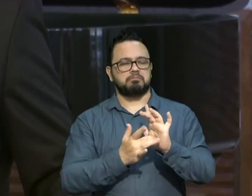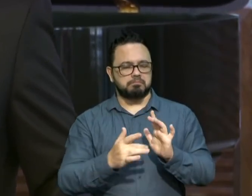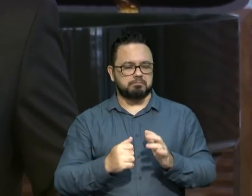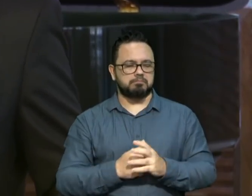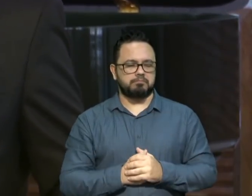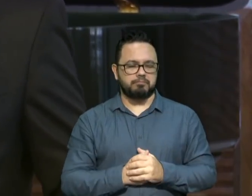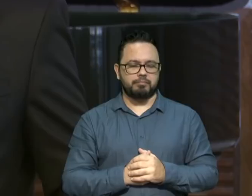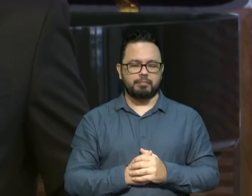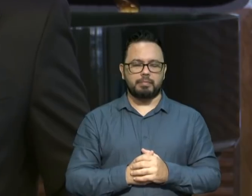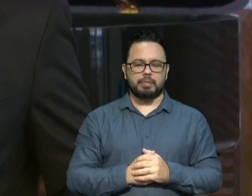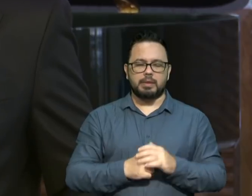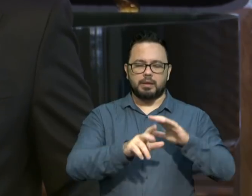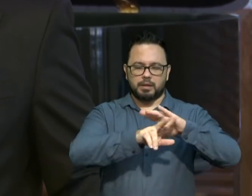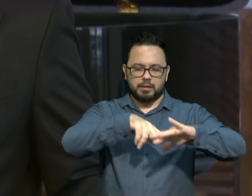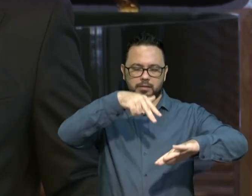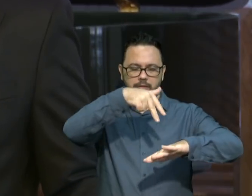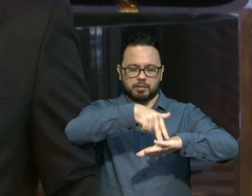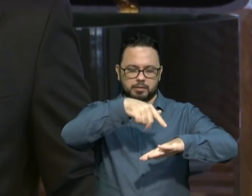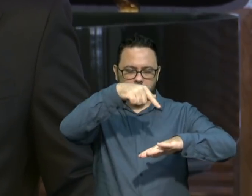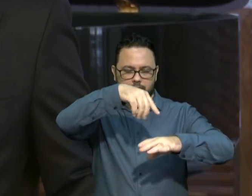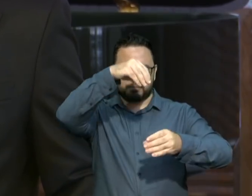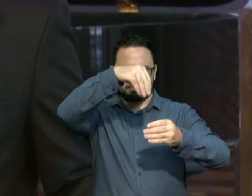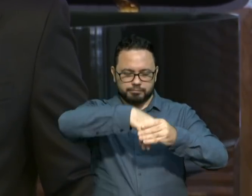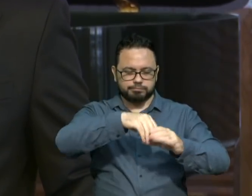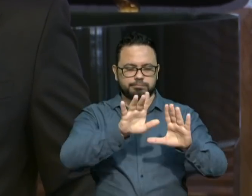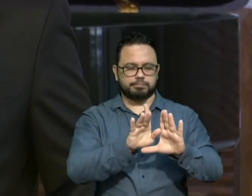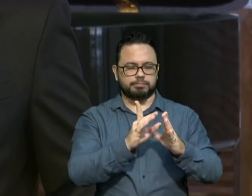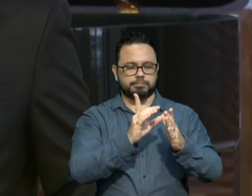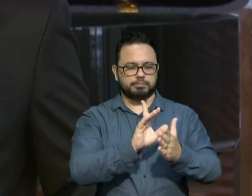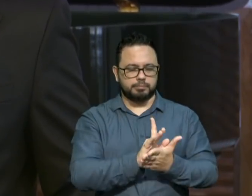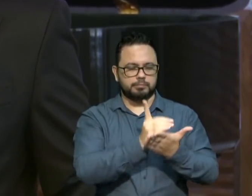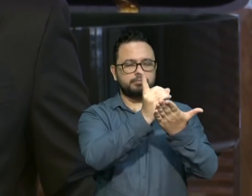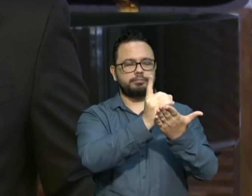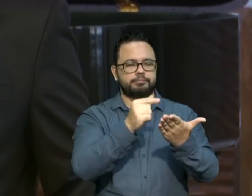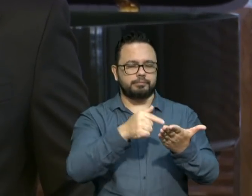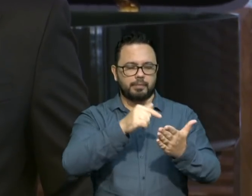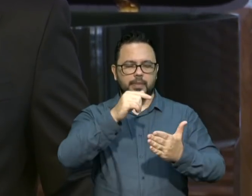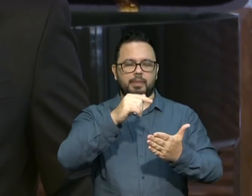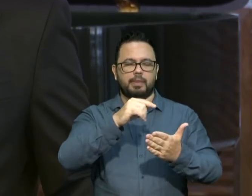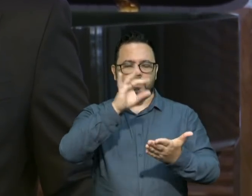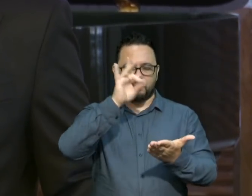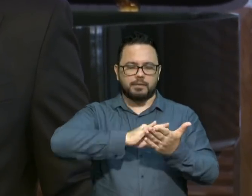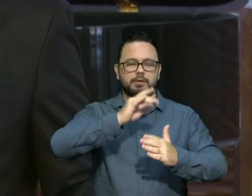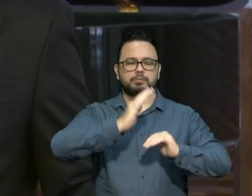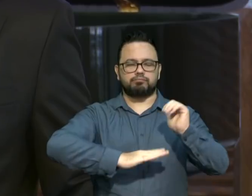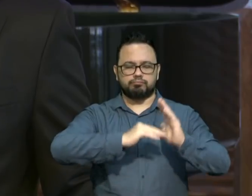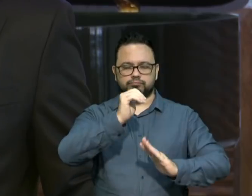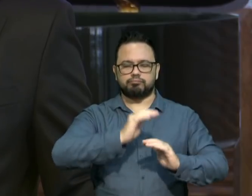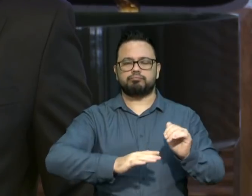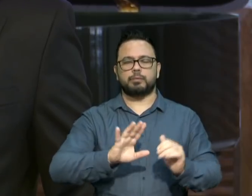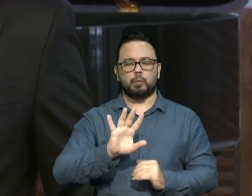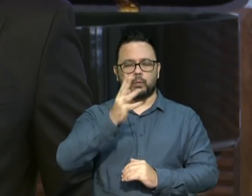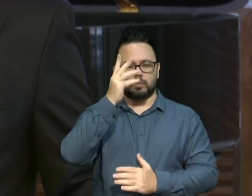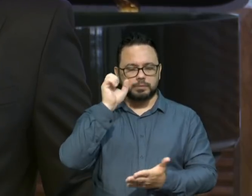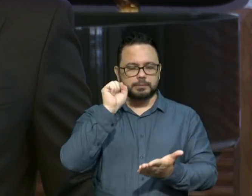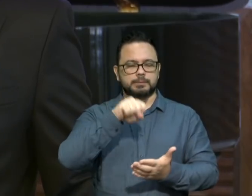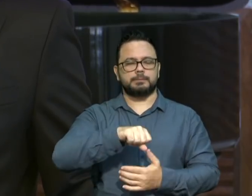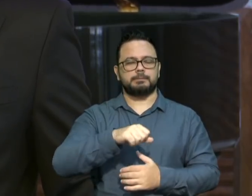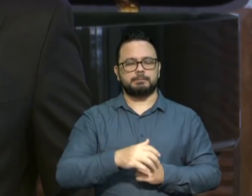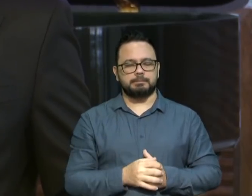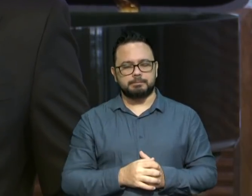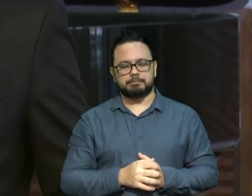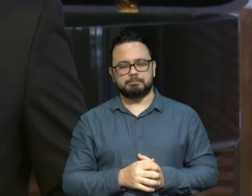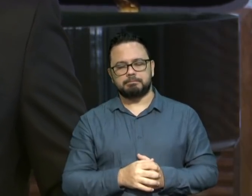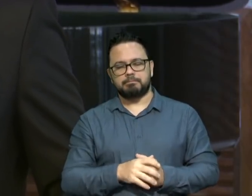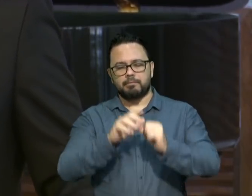ressurreição além de ser um fato histórico bíblico-teológico é uma verdade prática em nossos dias e